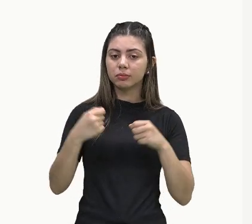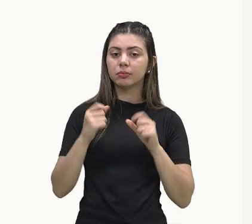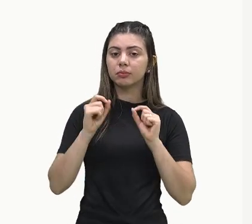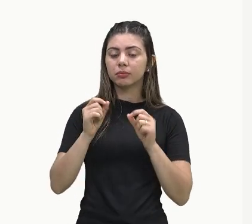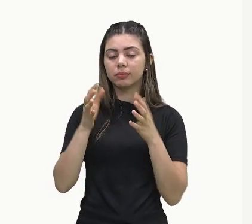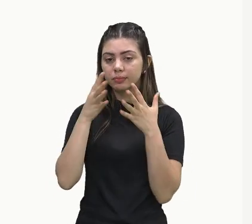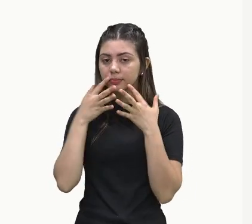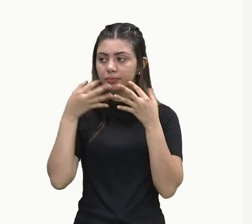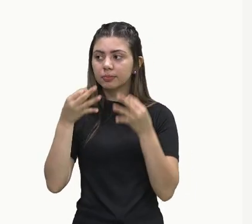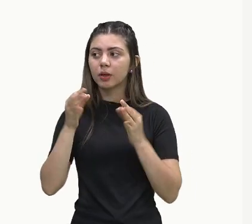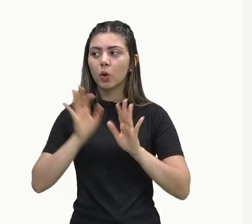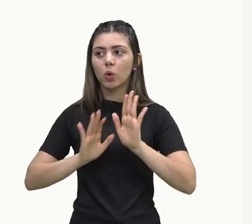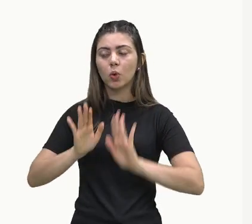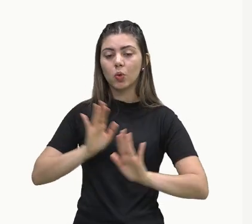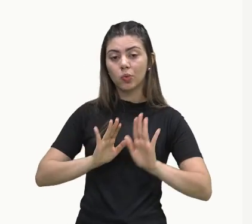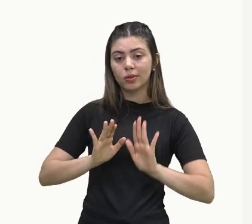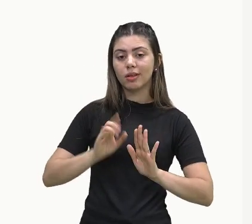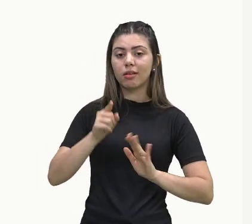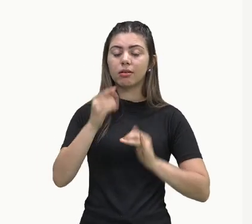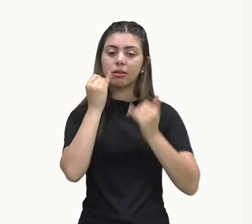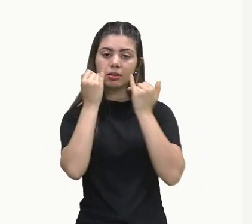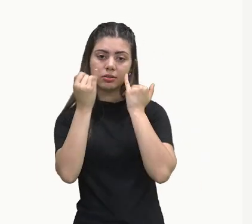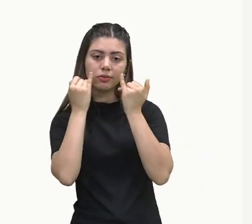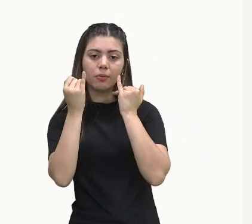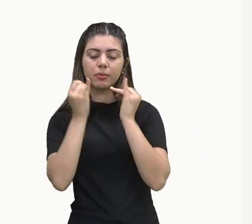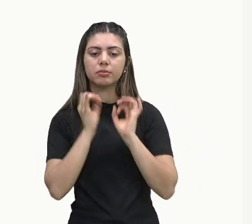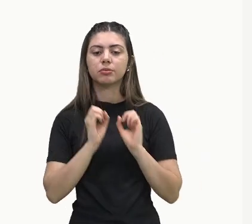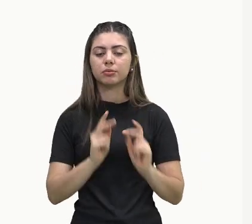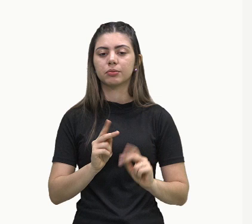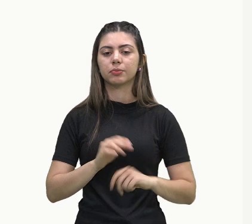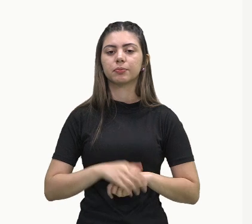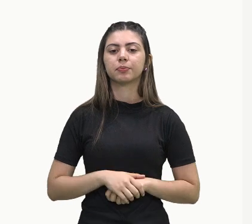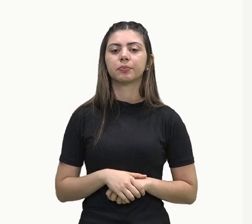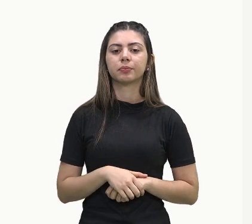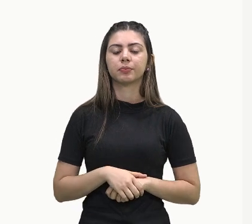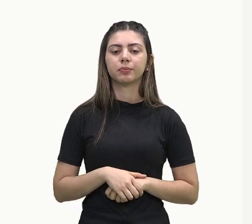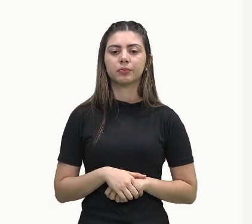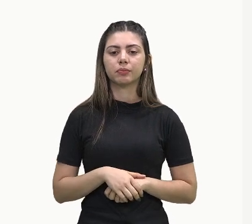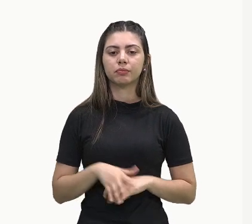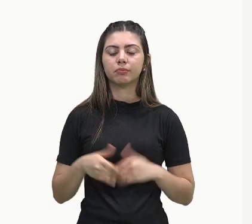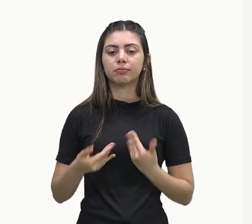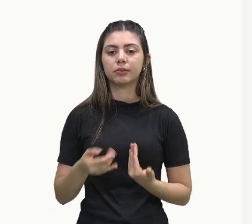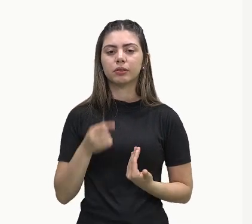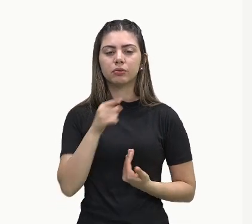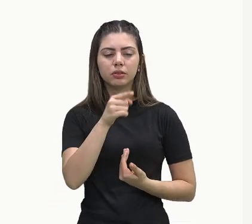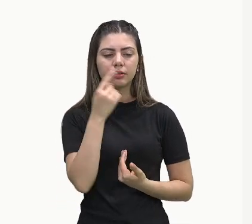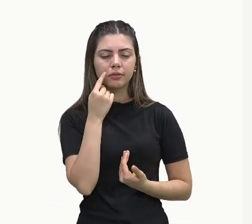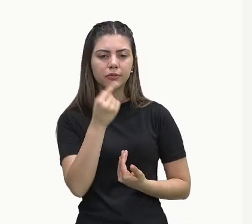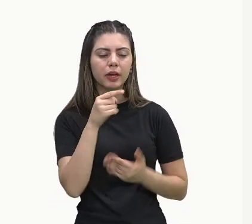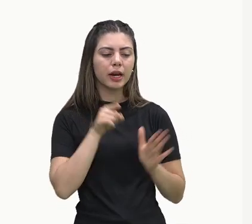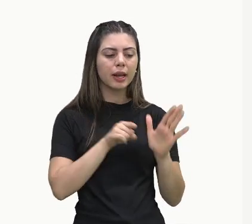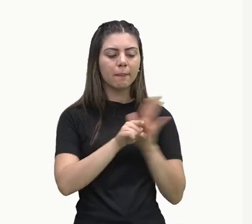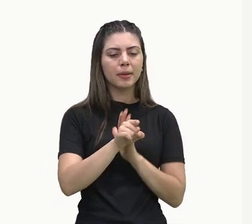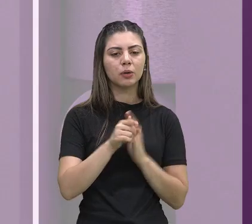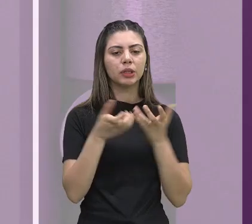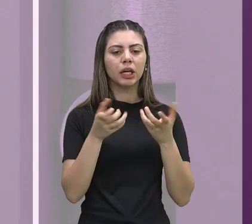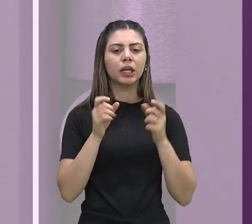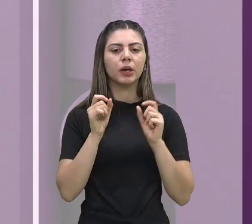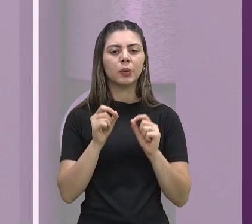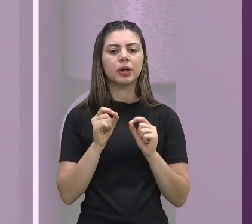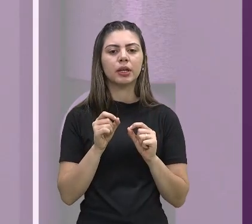o cuidado aí de que na hora né que for solicitado para que você identifique a